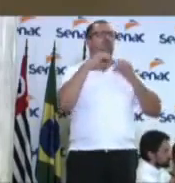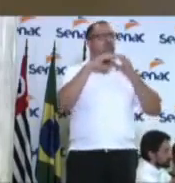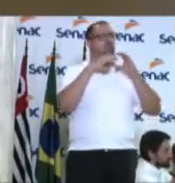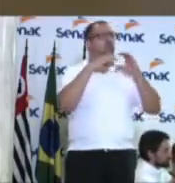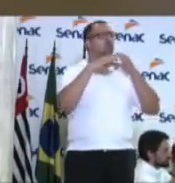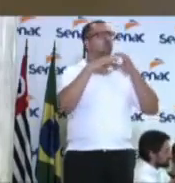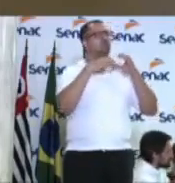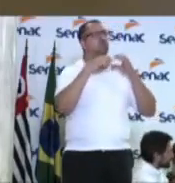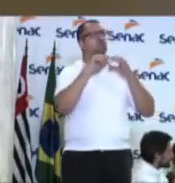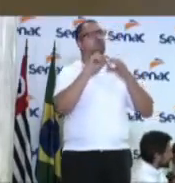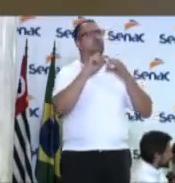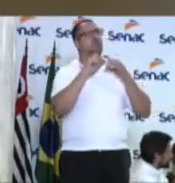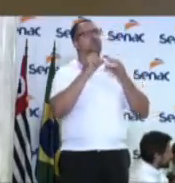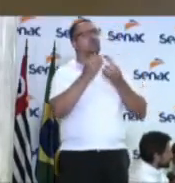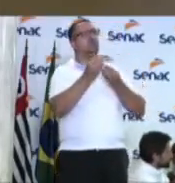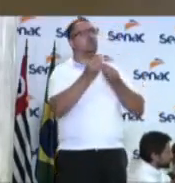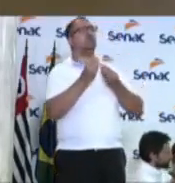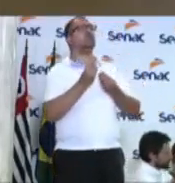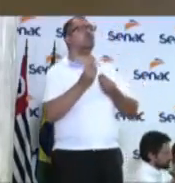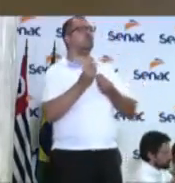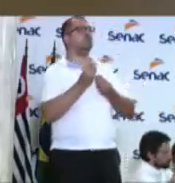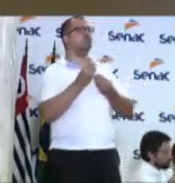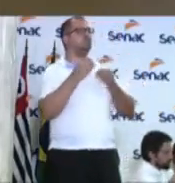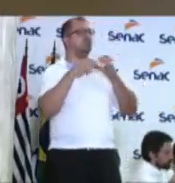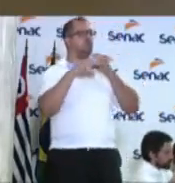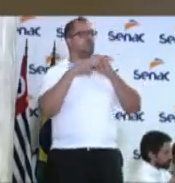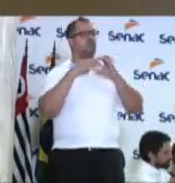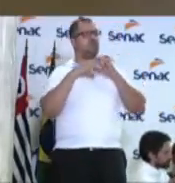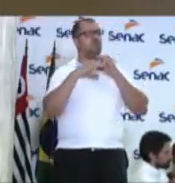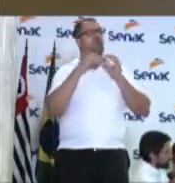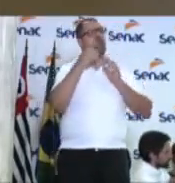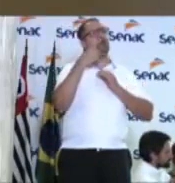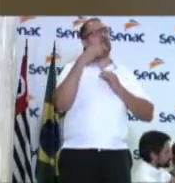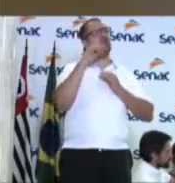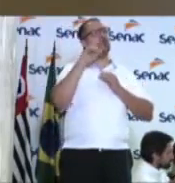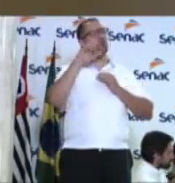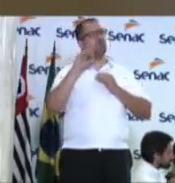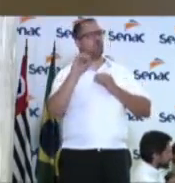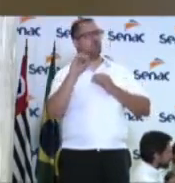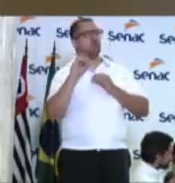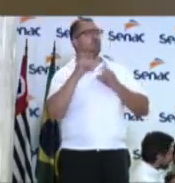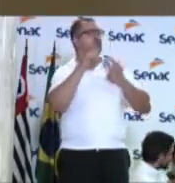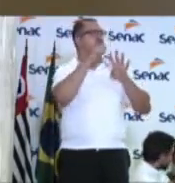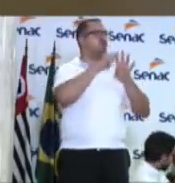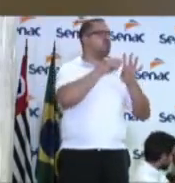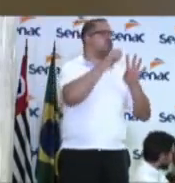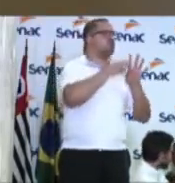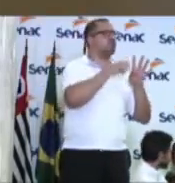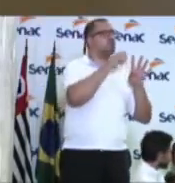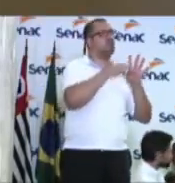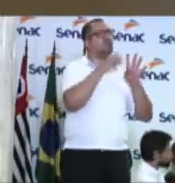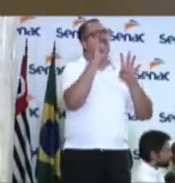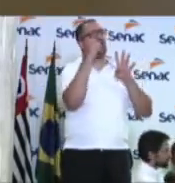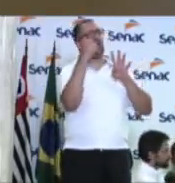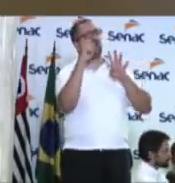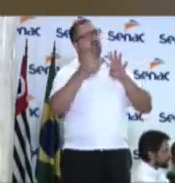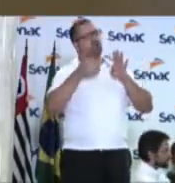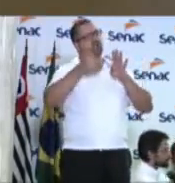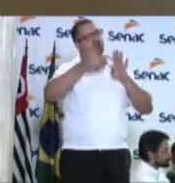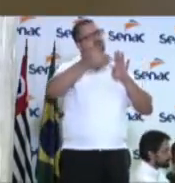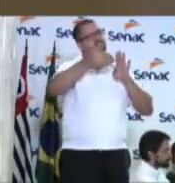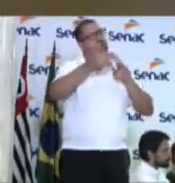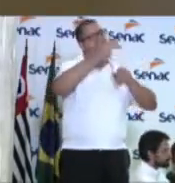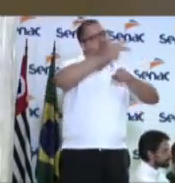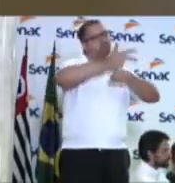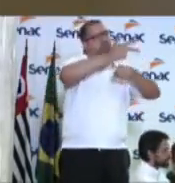um pouquinho do que a gente tinha que trazer de comunicação do Polo durante esses 4 meses, durante esses 8 episódios. Né? Então,